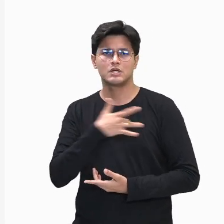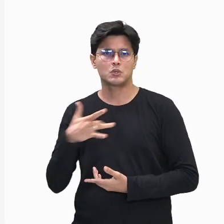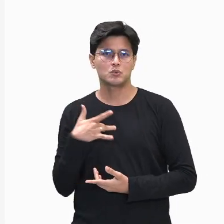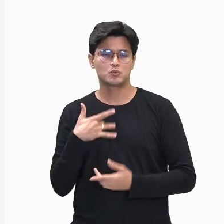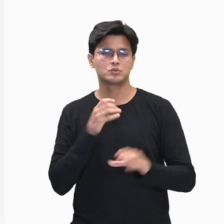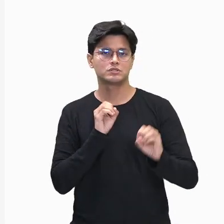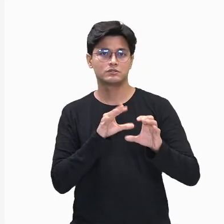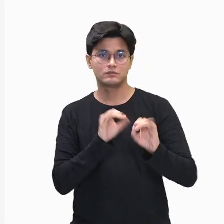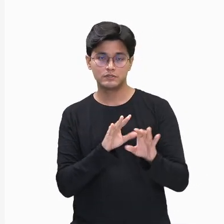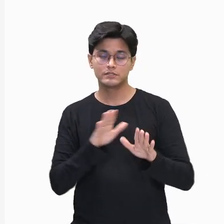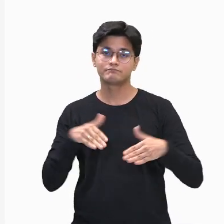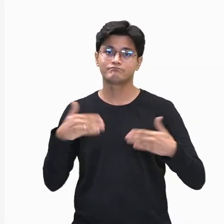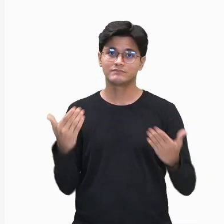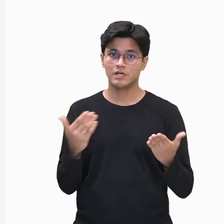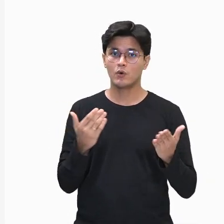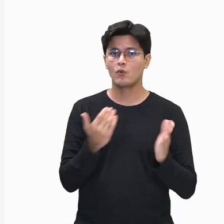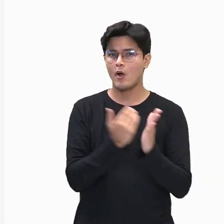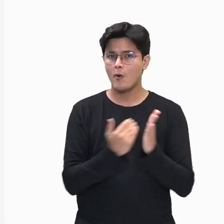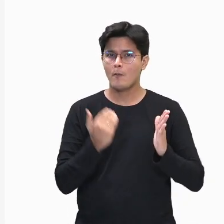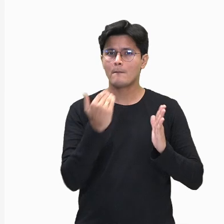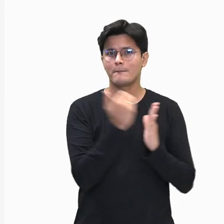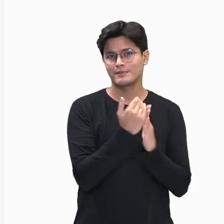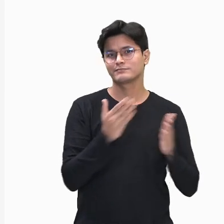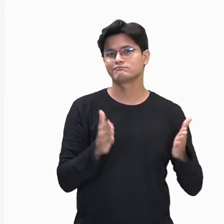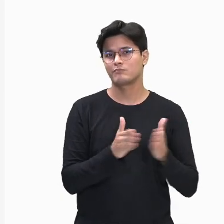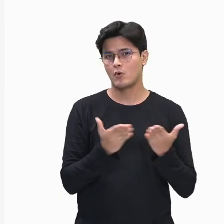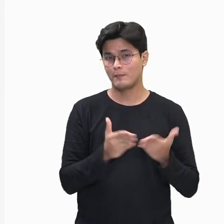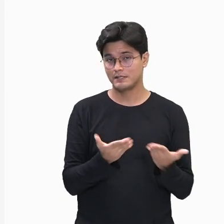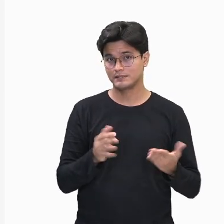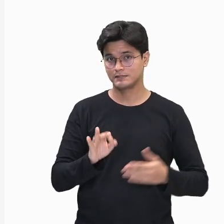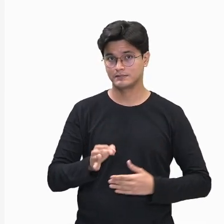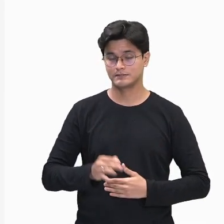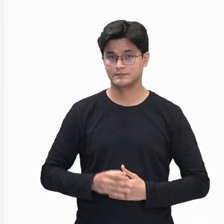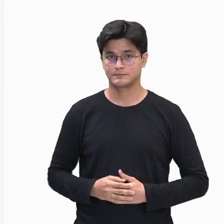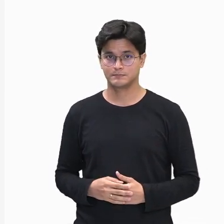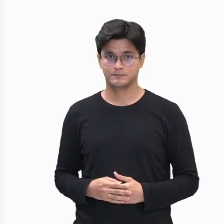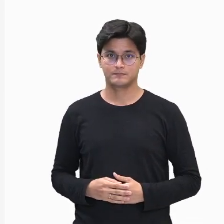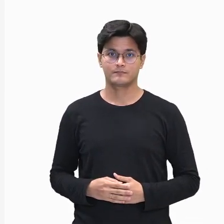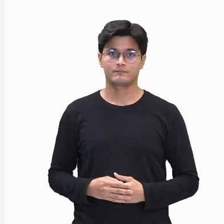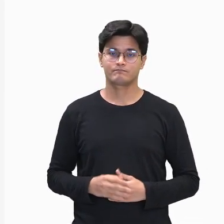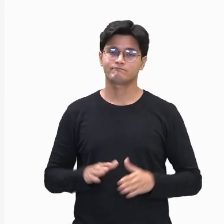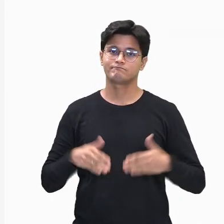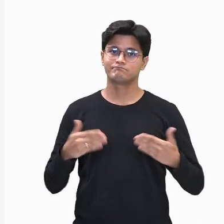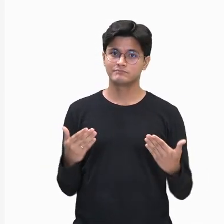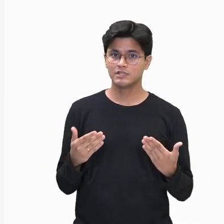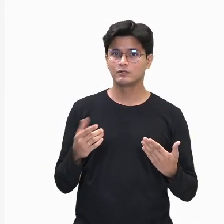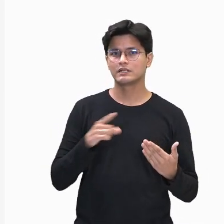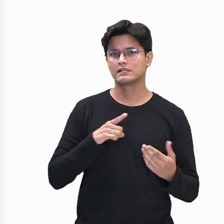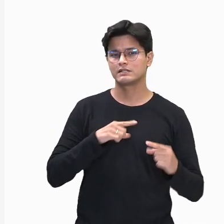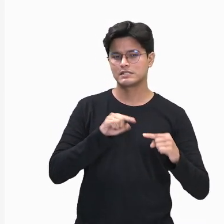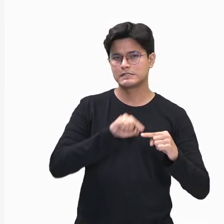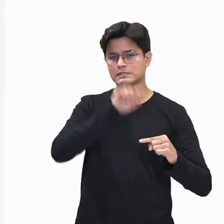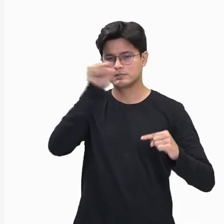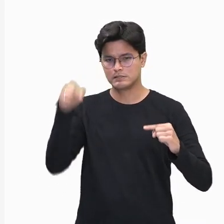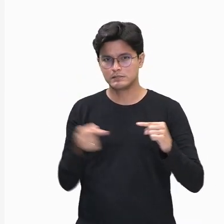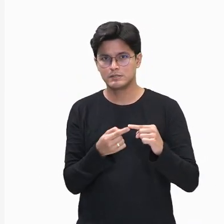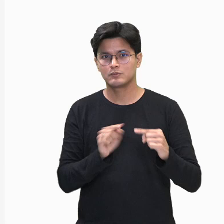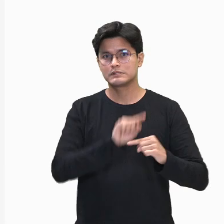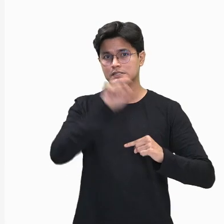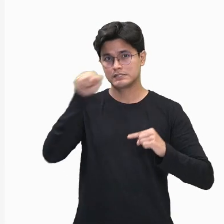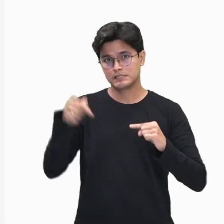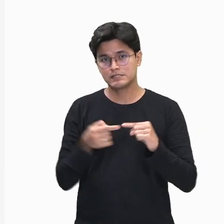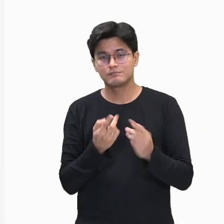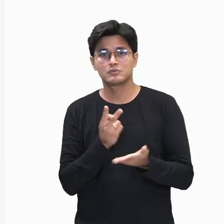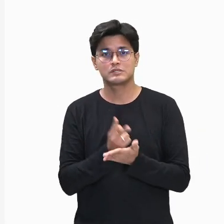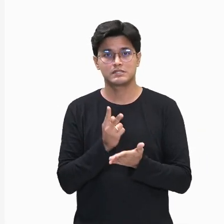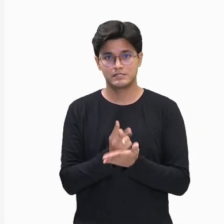exagera, exacerba, né, a pobreza. Esse ciclo vicioso mantém as populações